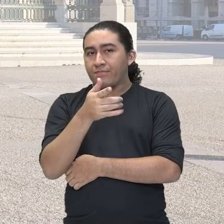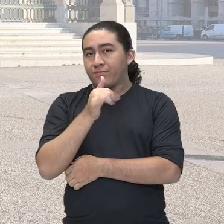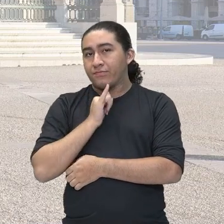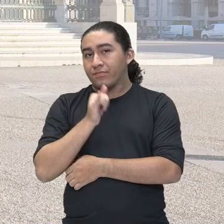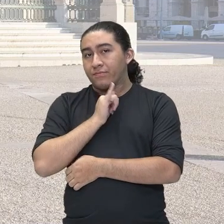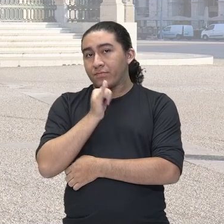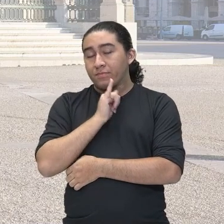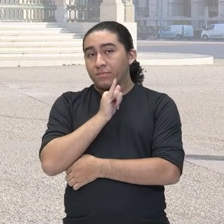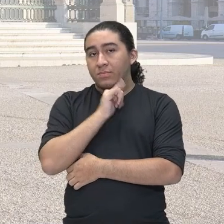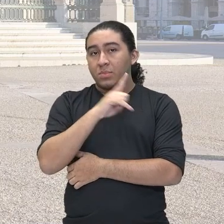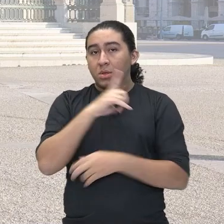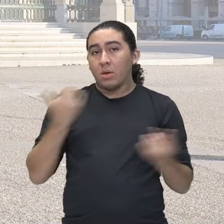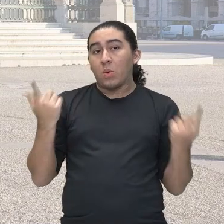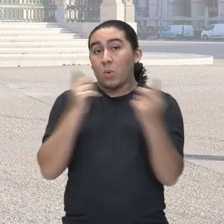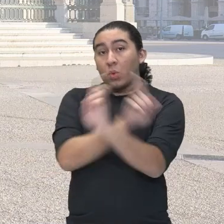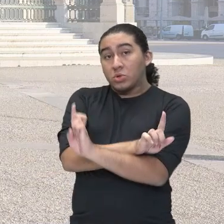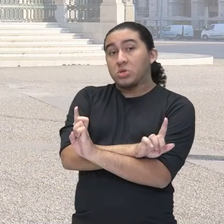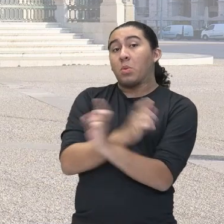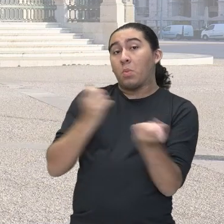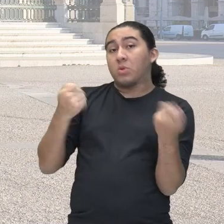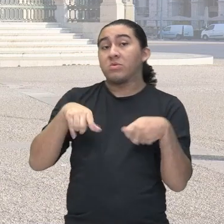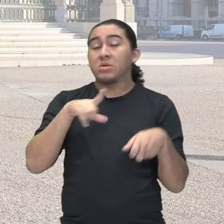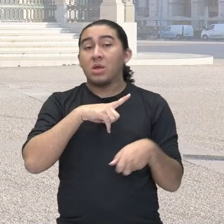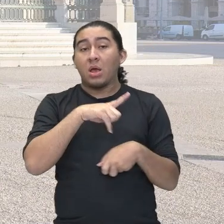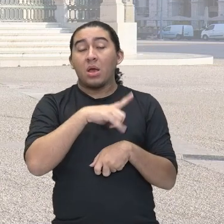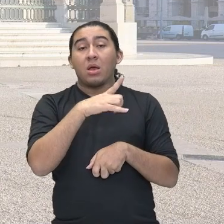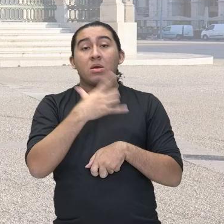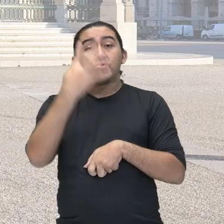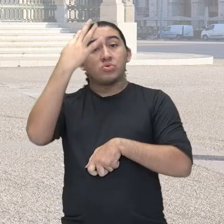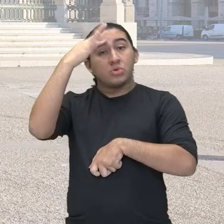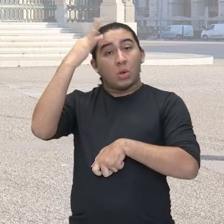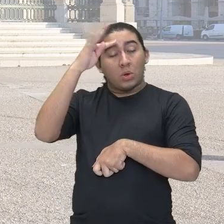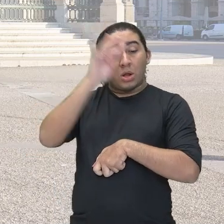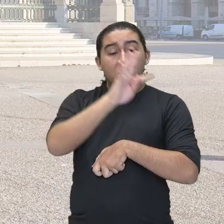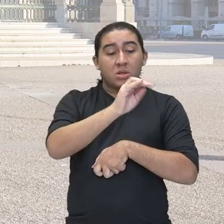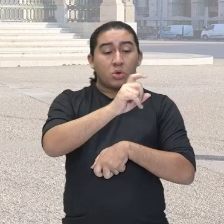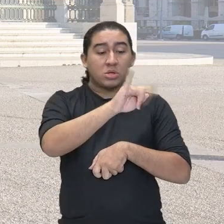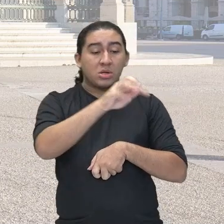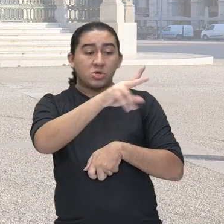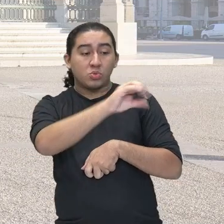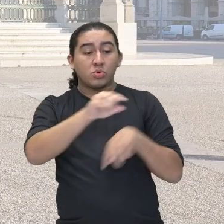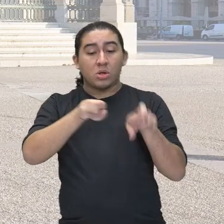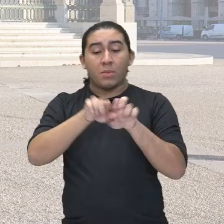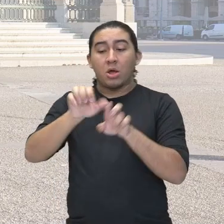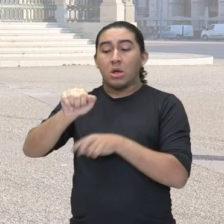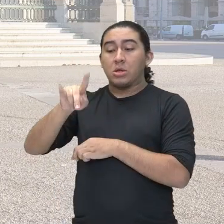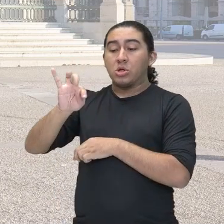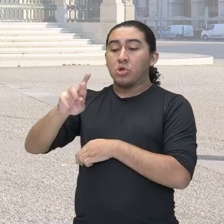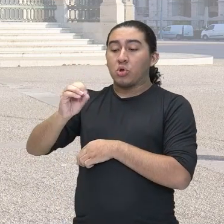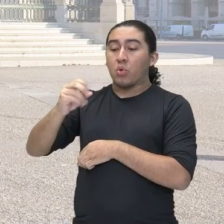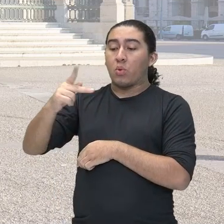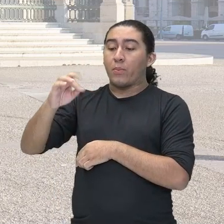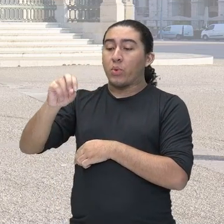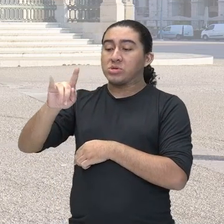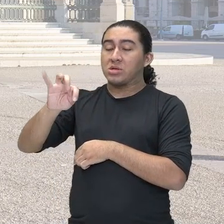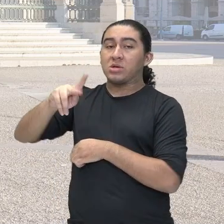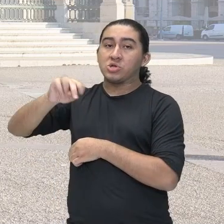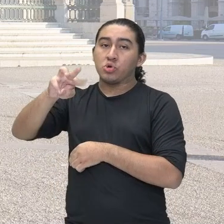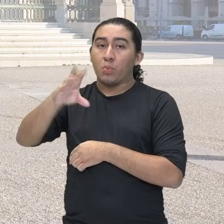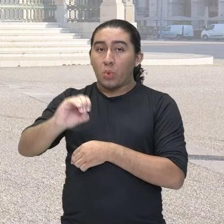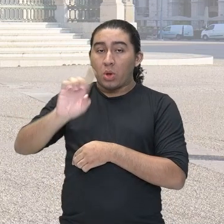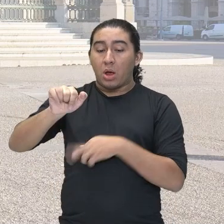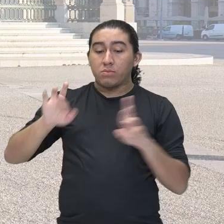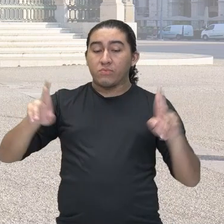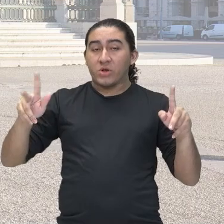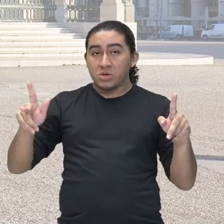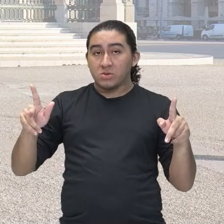a contradição que existia entre teocentrismo e o antropocentrismo. Então, isso é o